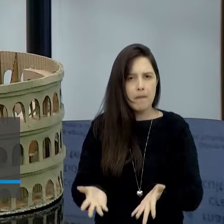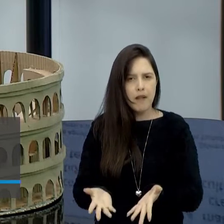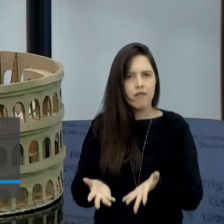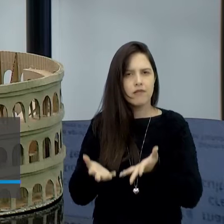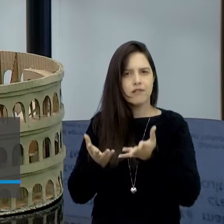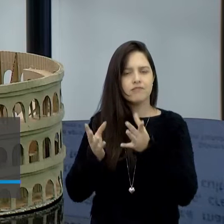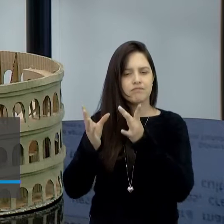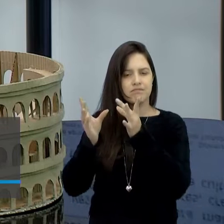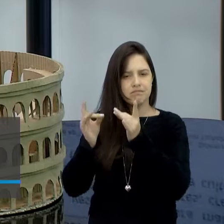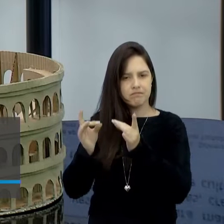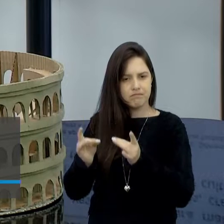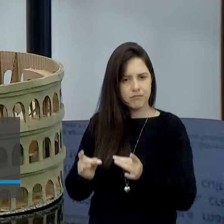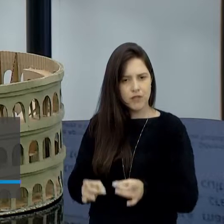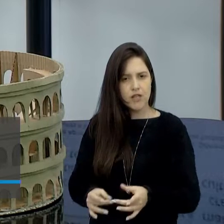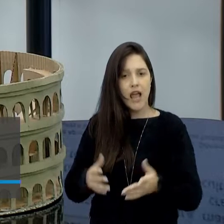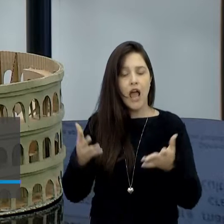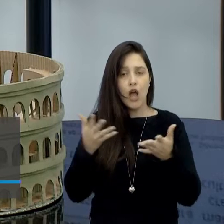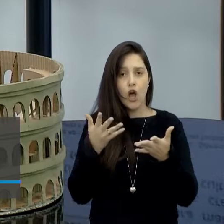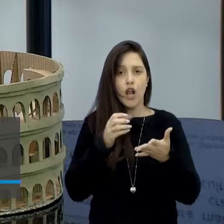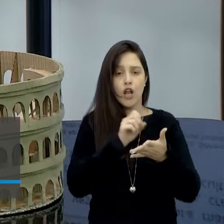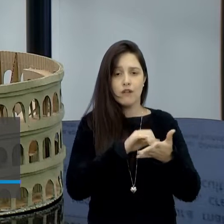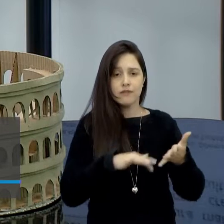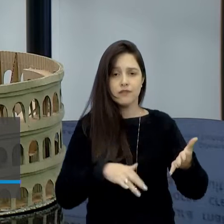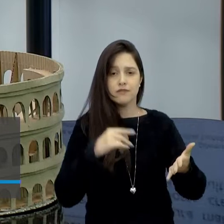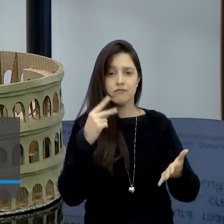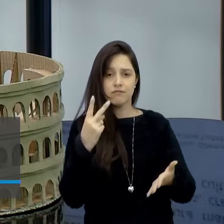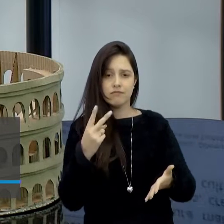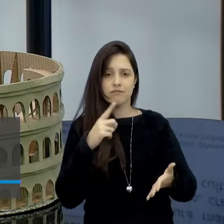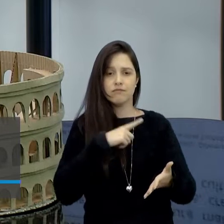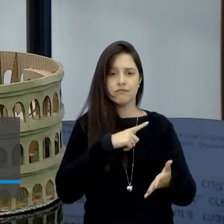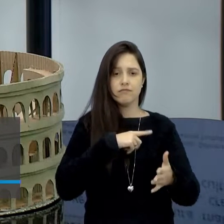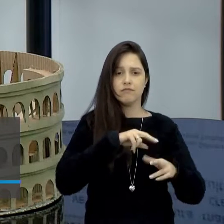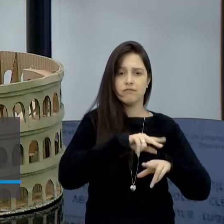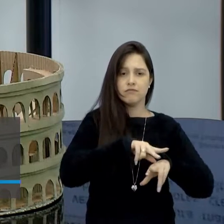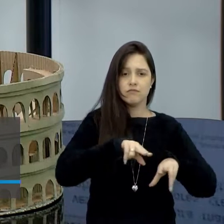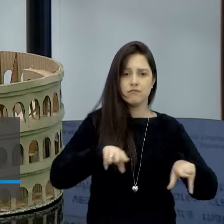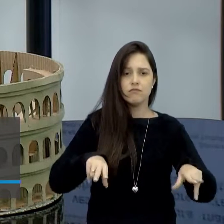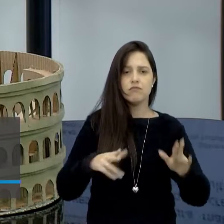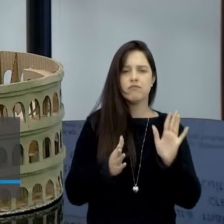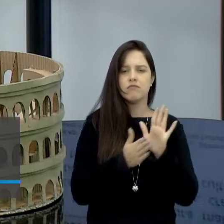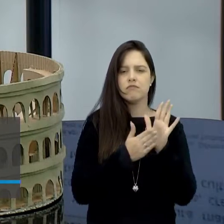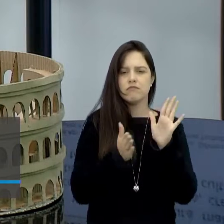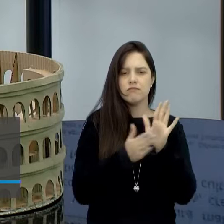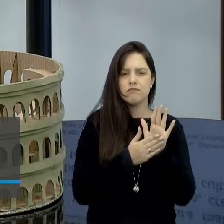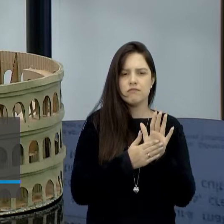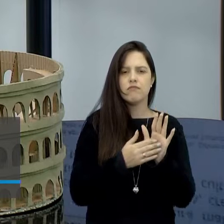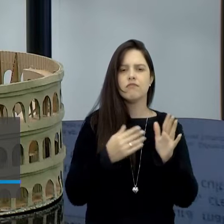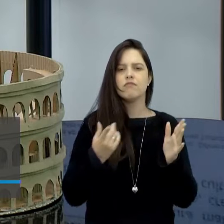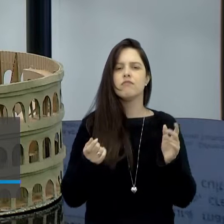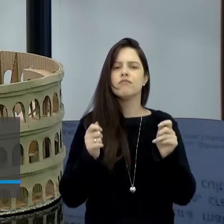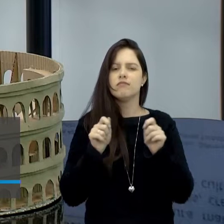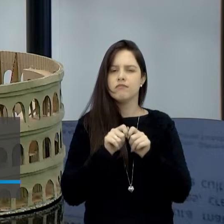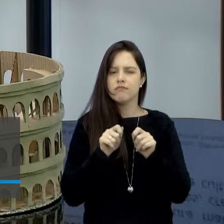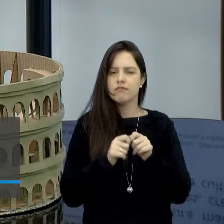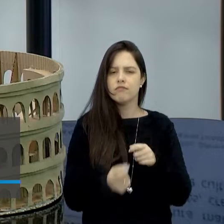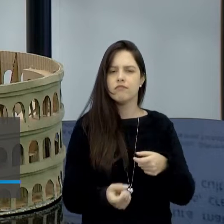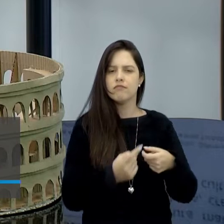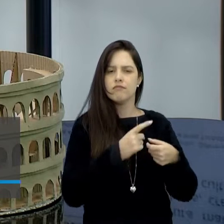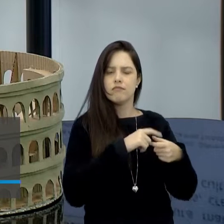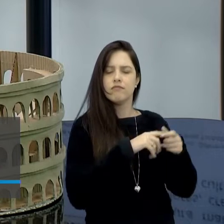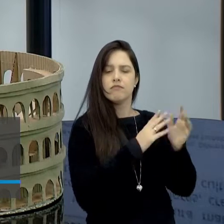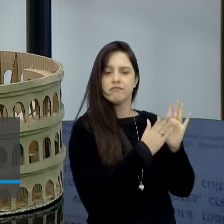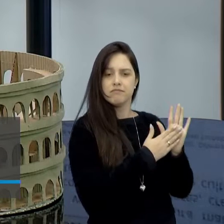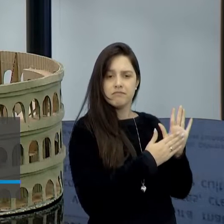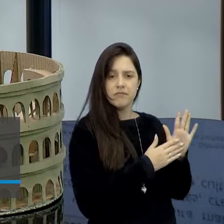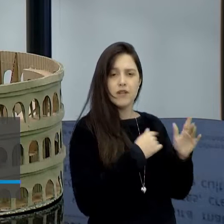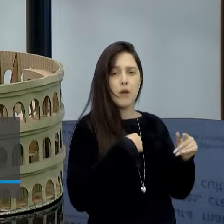dados. Agora, na atividade 2, além de levantar essas hipóteses, vocês vão testar também algumas hipóteses,